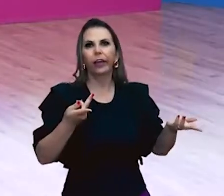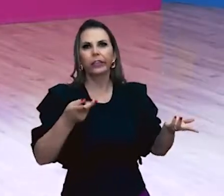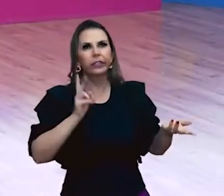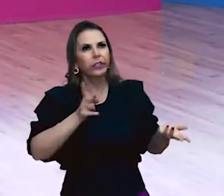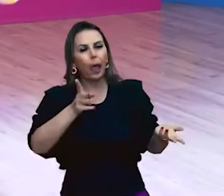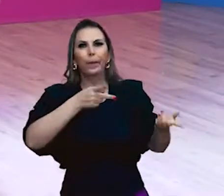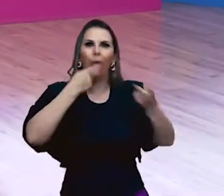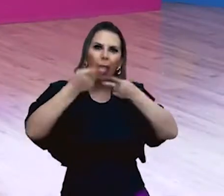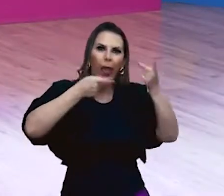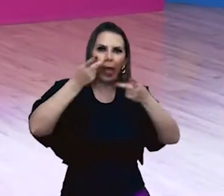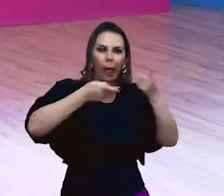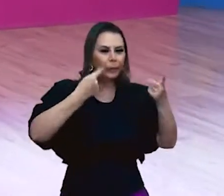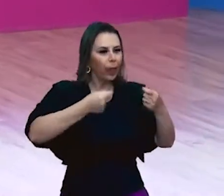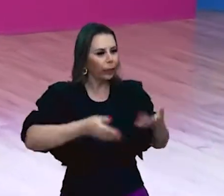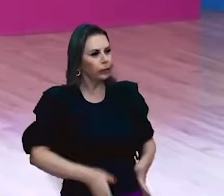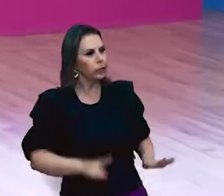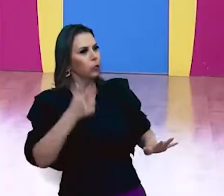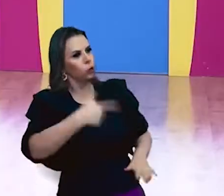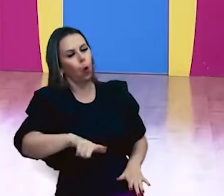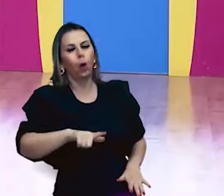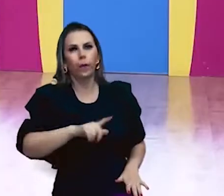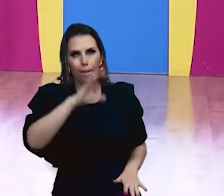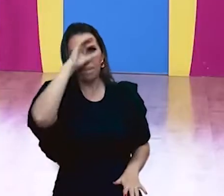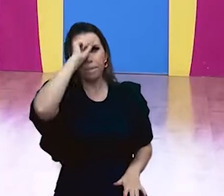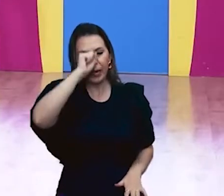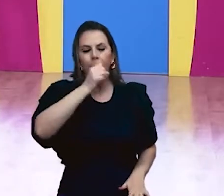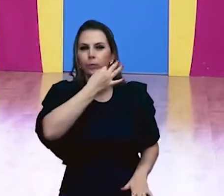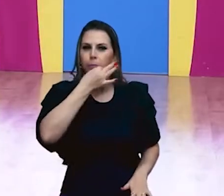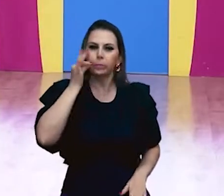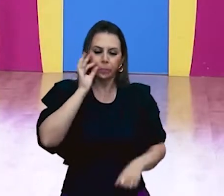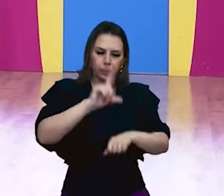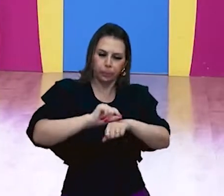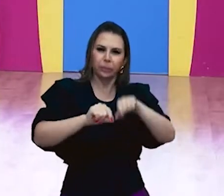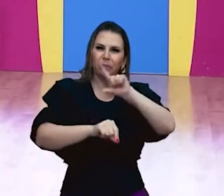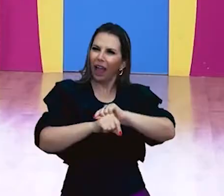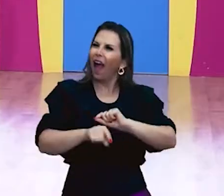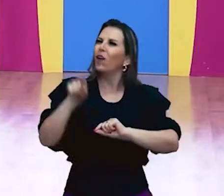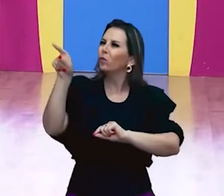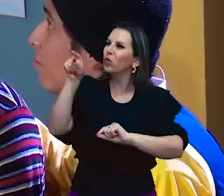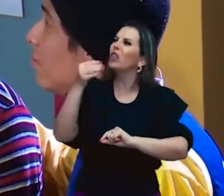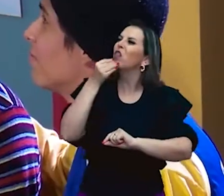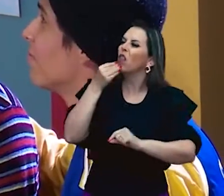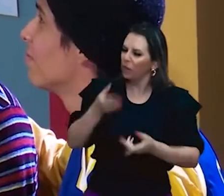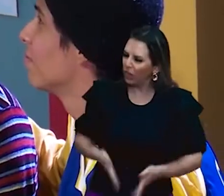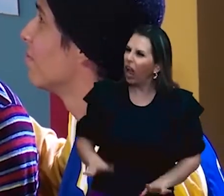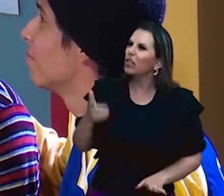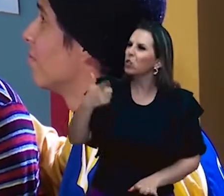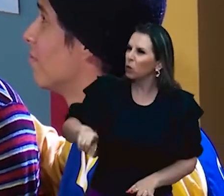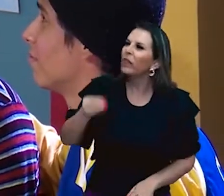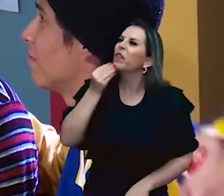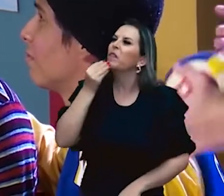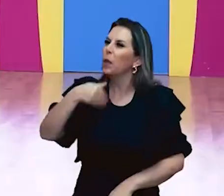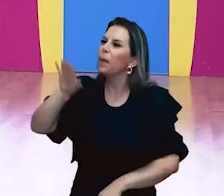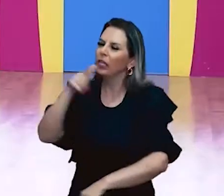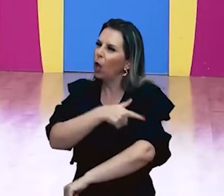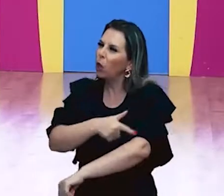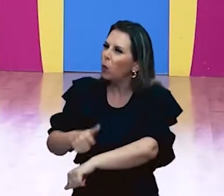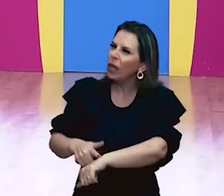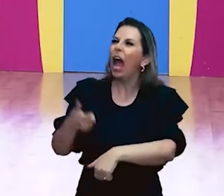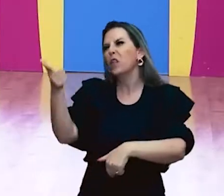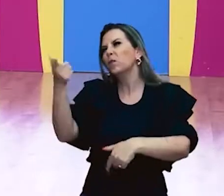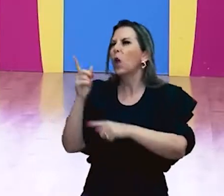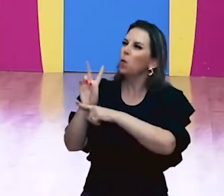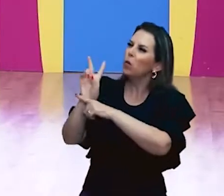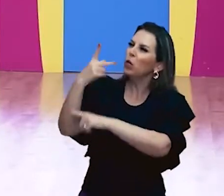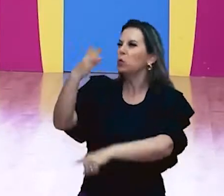sempre que fazer algum comentário. Só nasceu de novo pra aprender. Ah, quem tem que nascer de novo é você, menino. Quem sabe nasce mais educado, mais né? Educado você tem